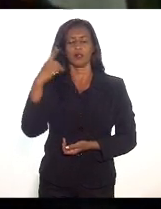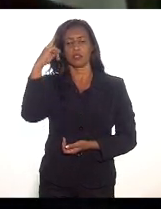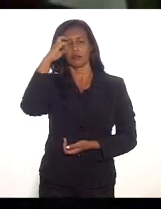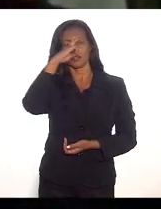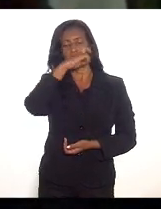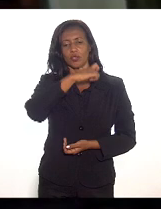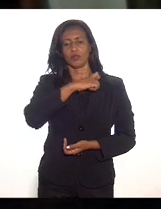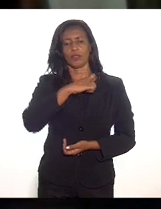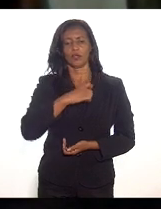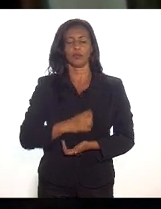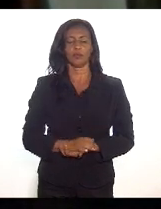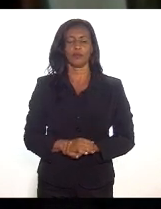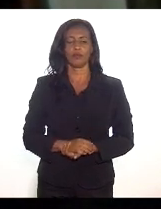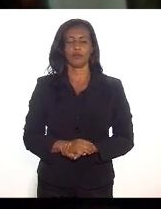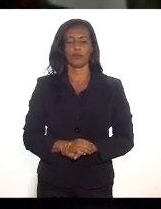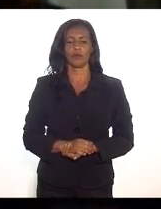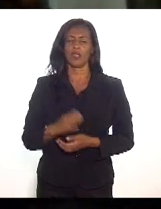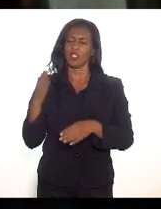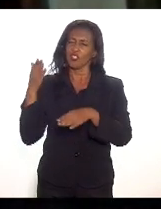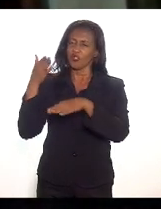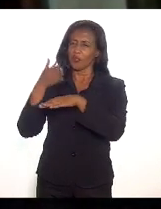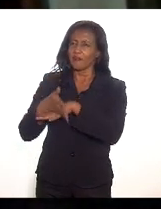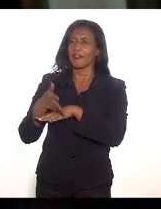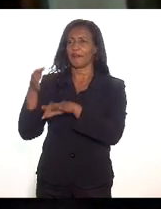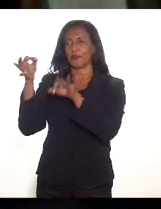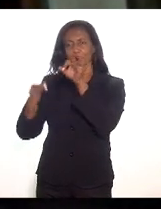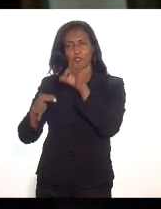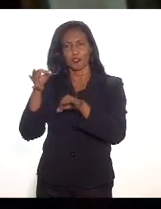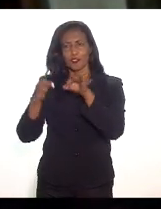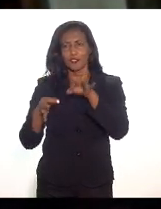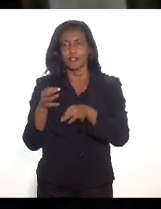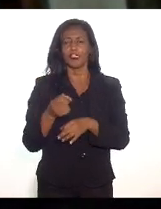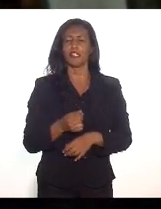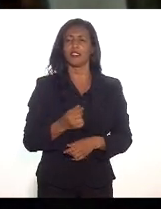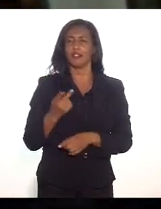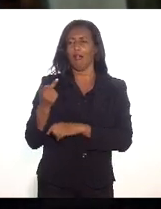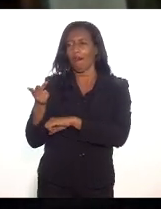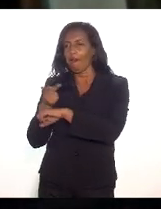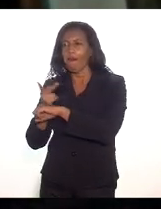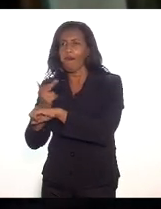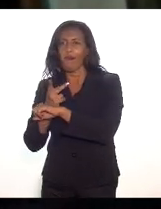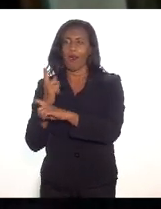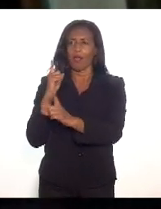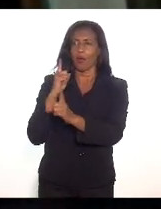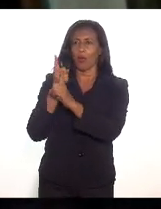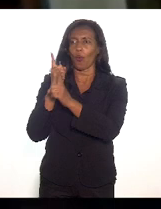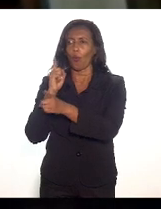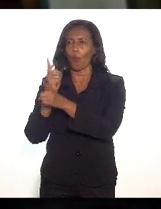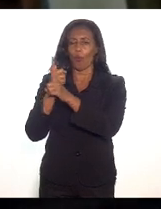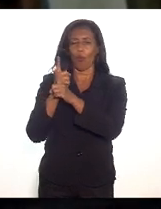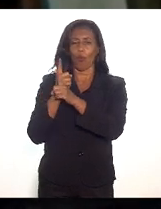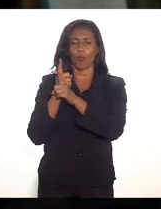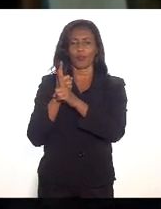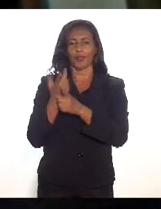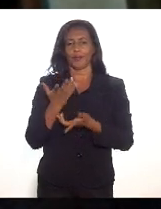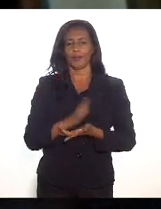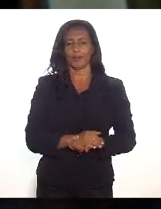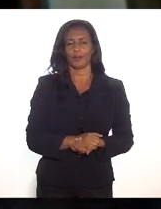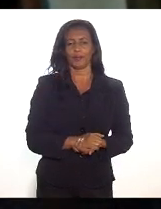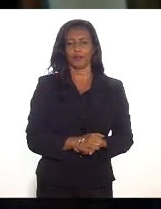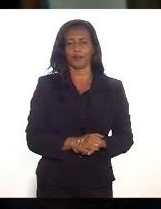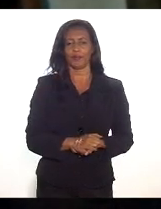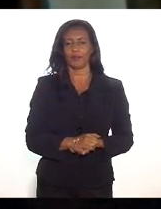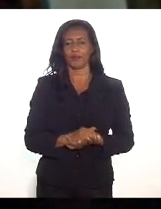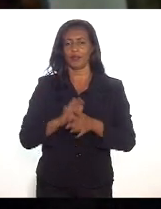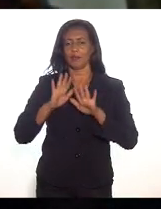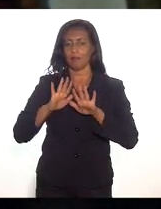difícil segurar. Eles vão entrar para a justiça, né? Vão tentar encontrar algum subterfúgio, vão tentar passar o trator, mas